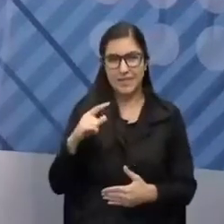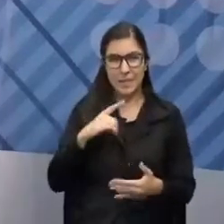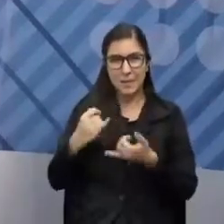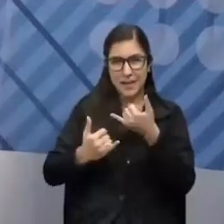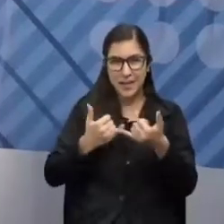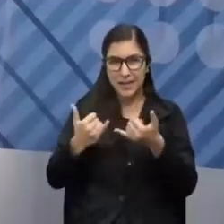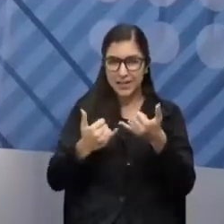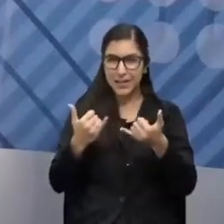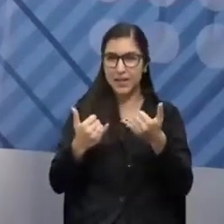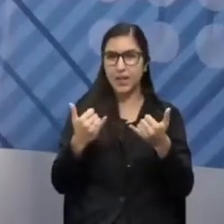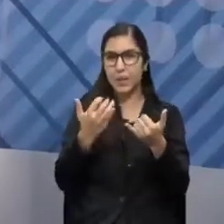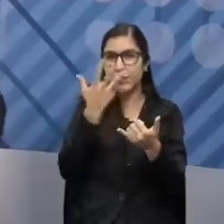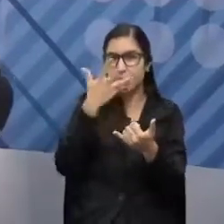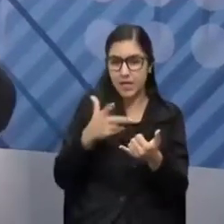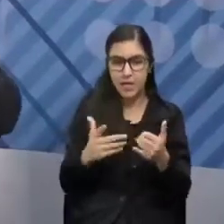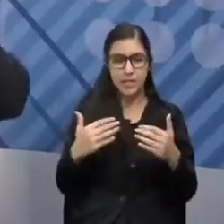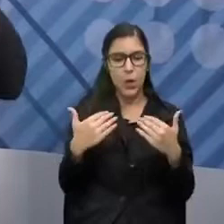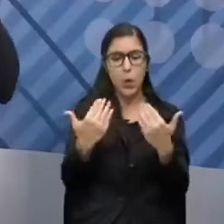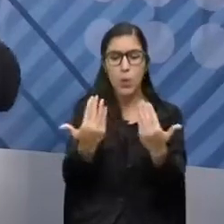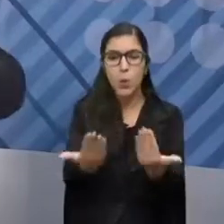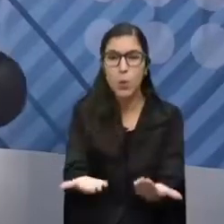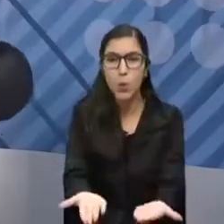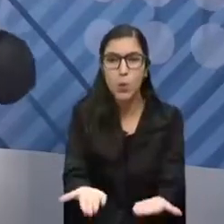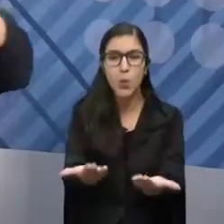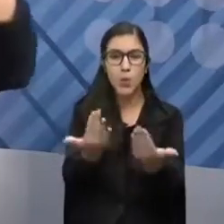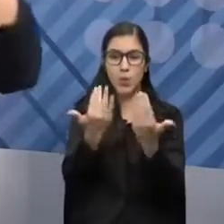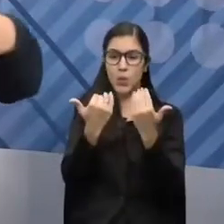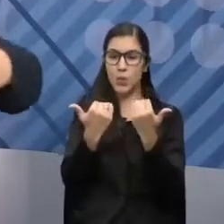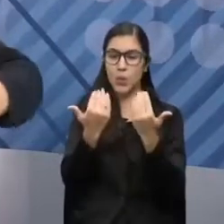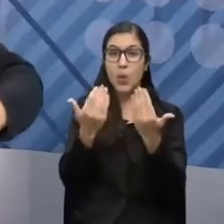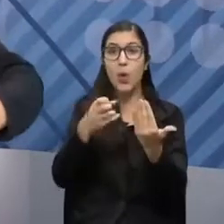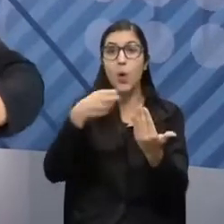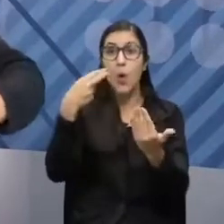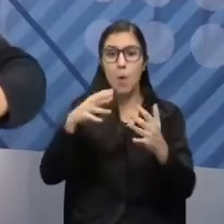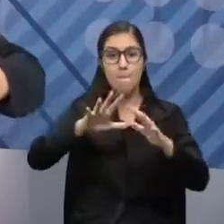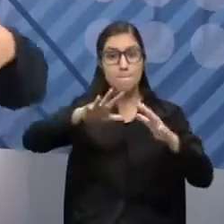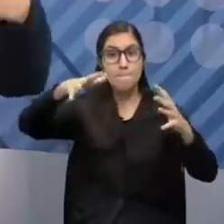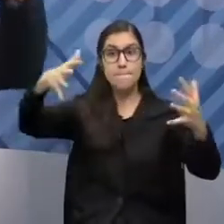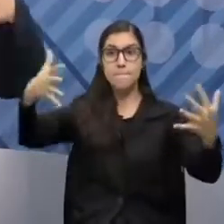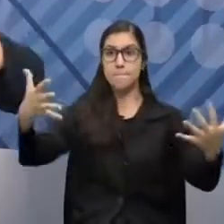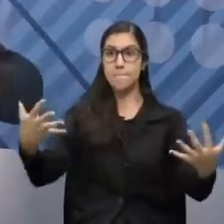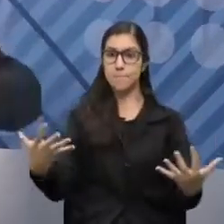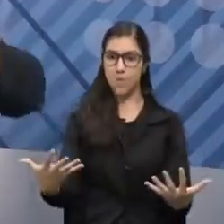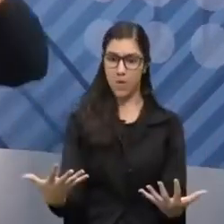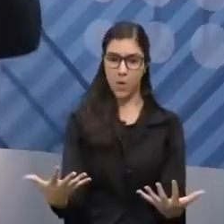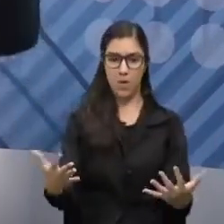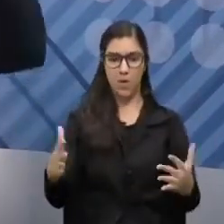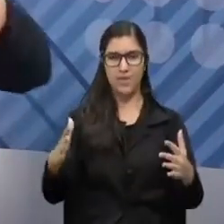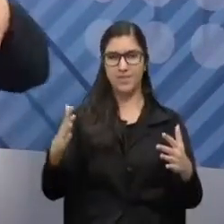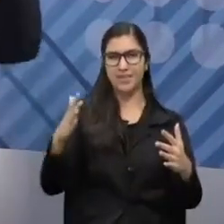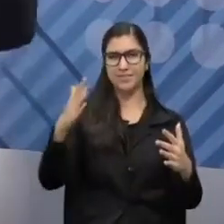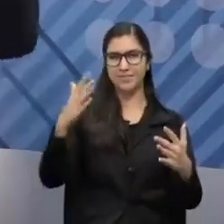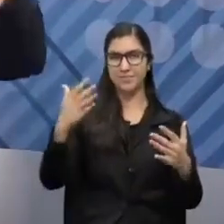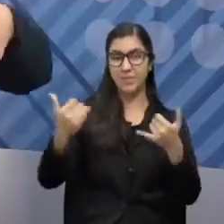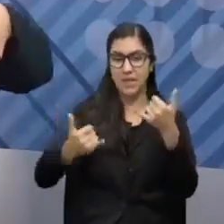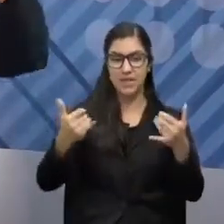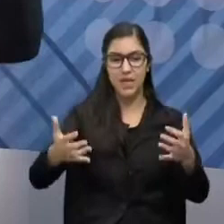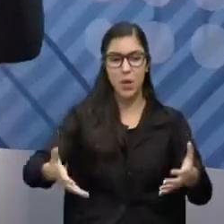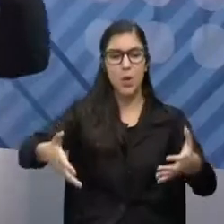quando coloca na coxa, certo? Ou a criança sentada numa bola grande, fazer uma bola de pilates, né?